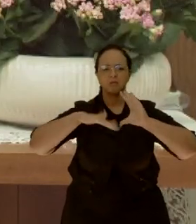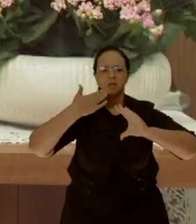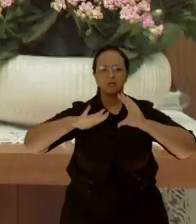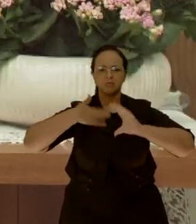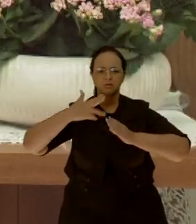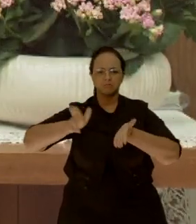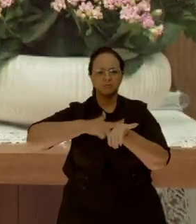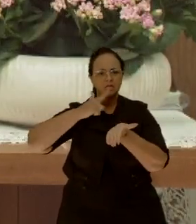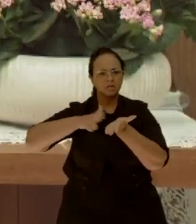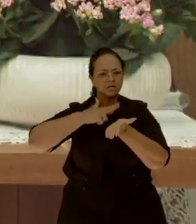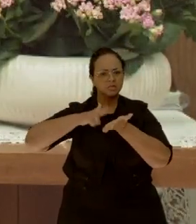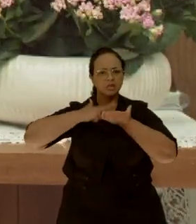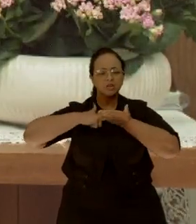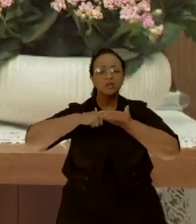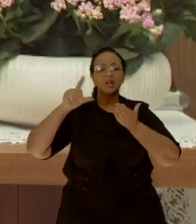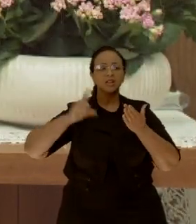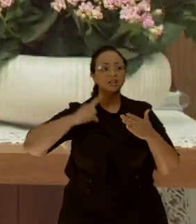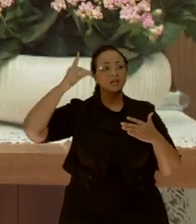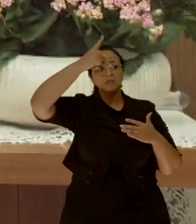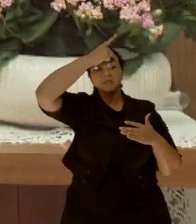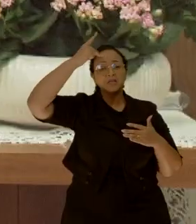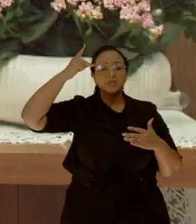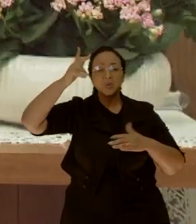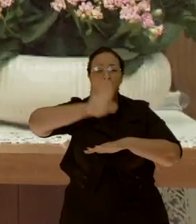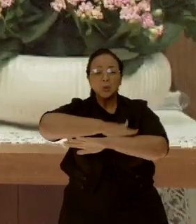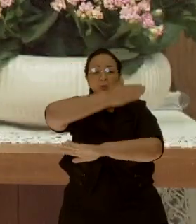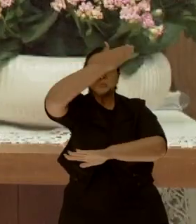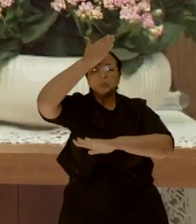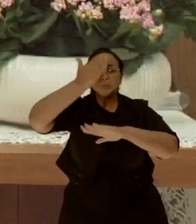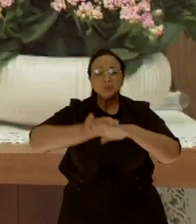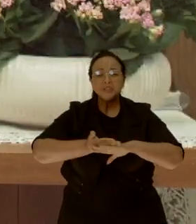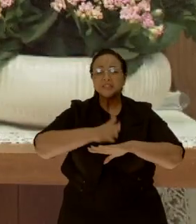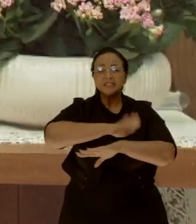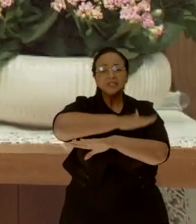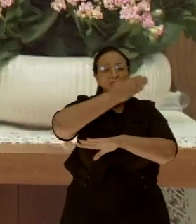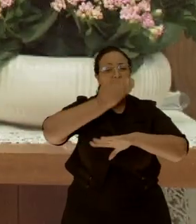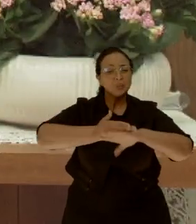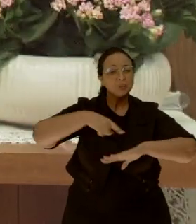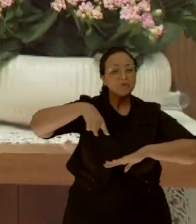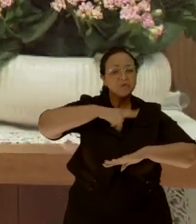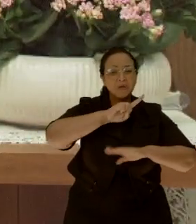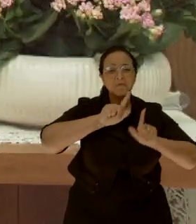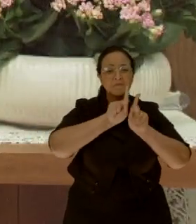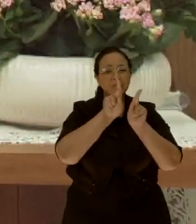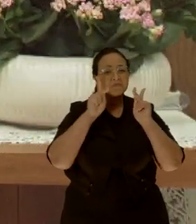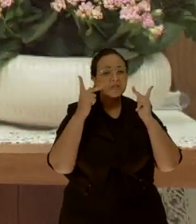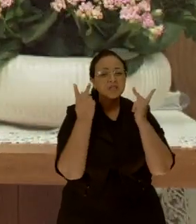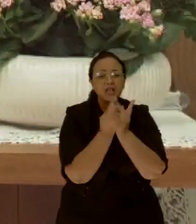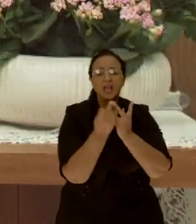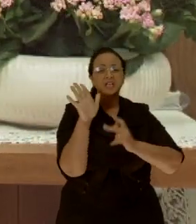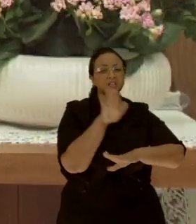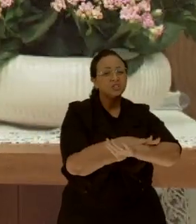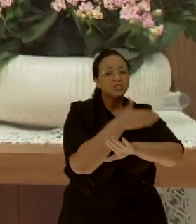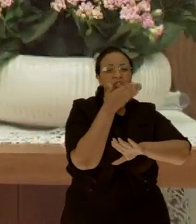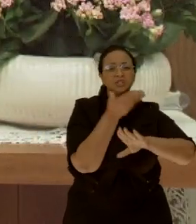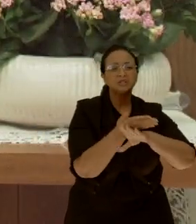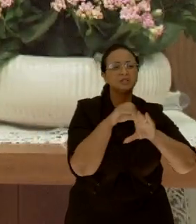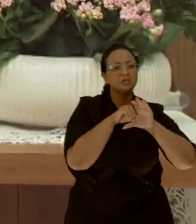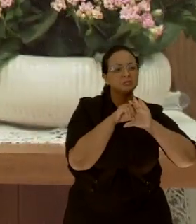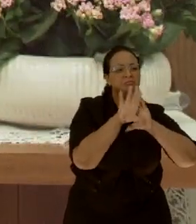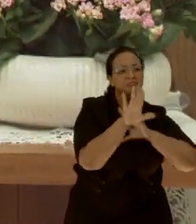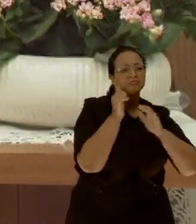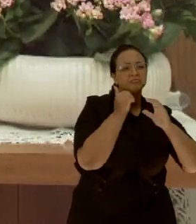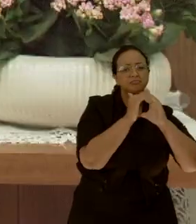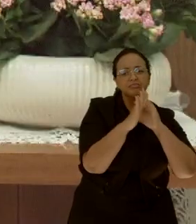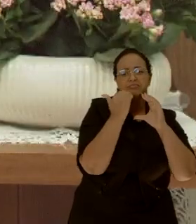mensagens. Nós temos gente que passa o dia inteiro no presbitério lá, no satélite, transmitido com um grupo de